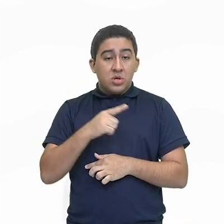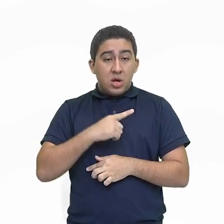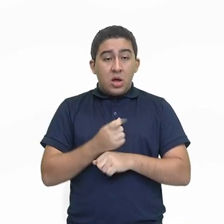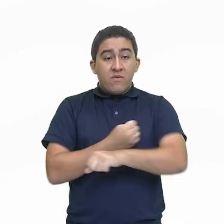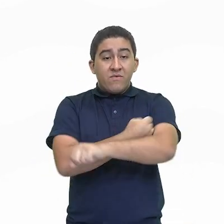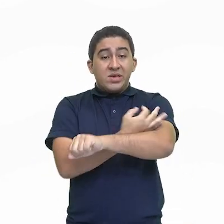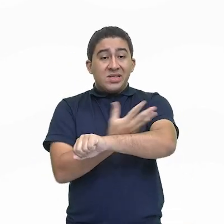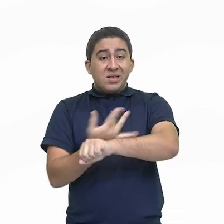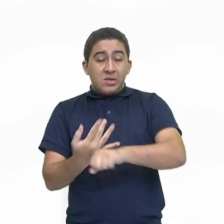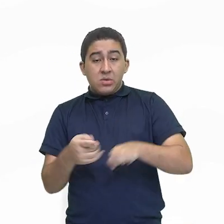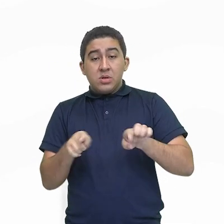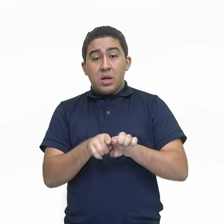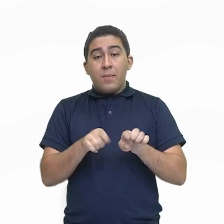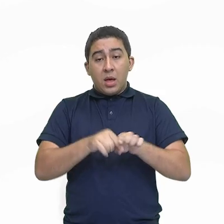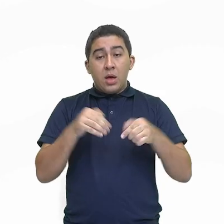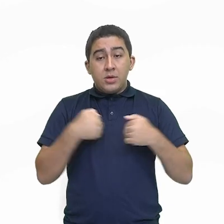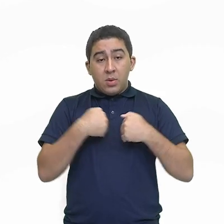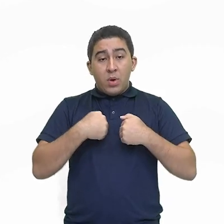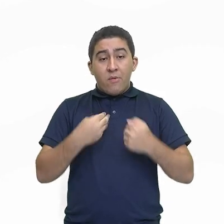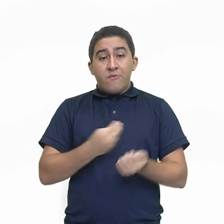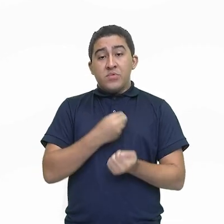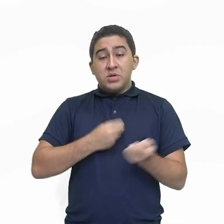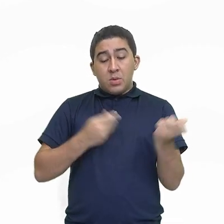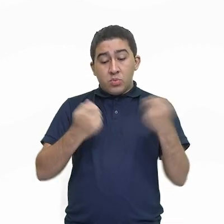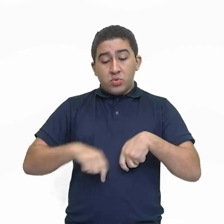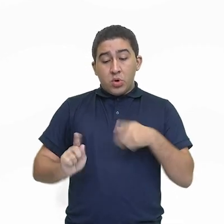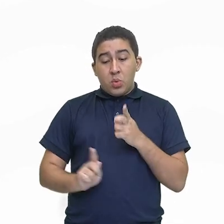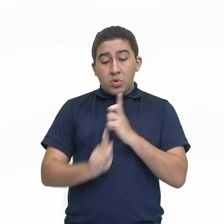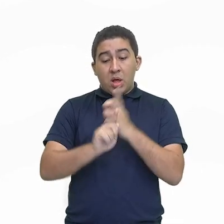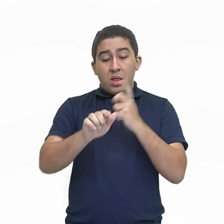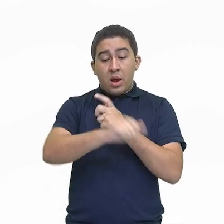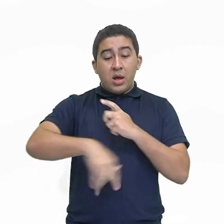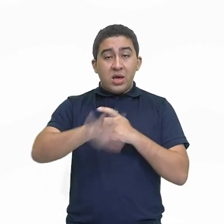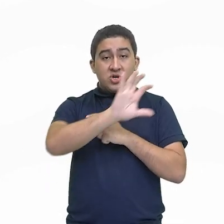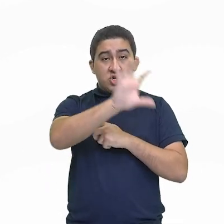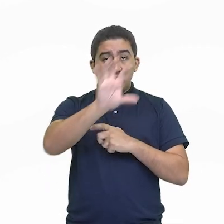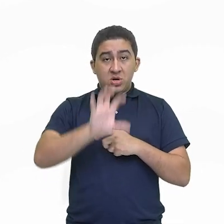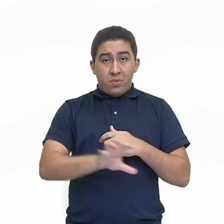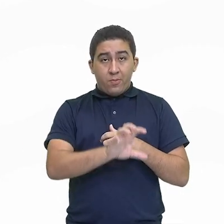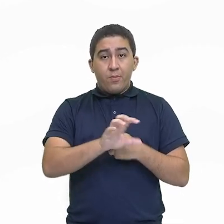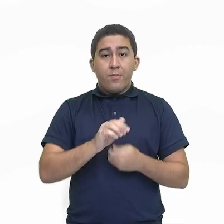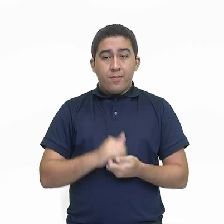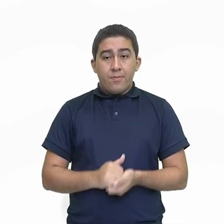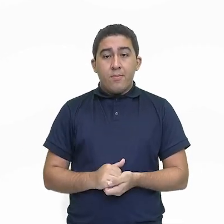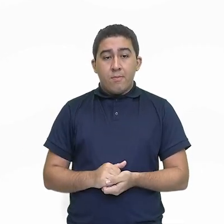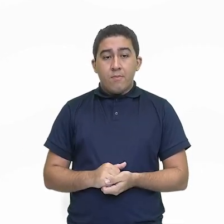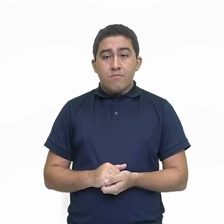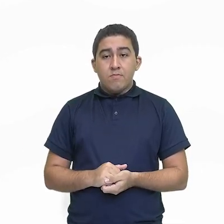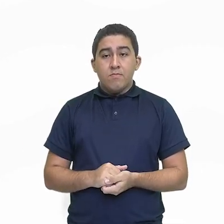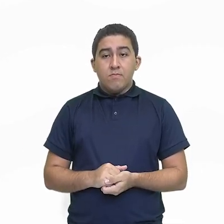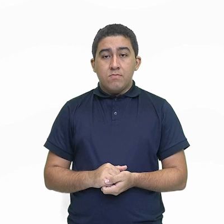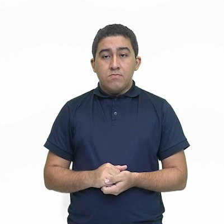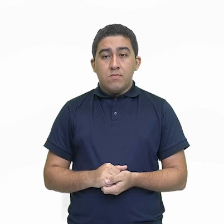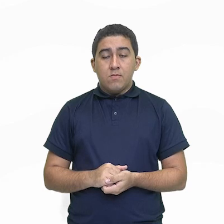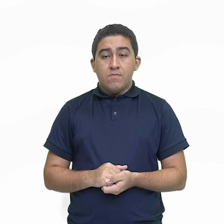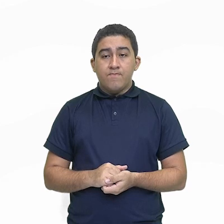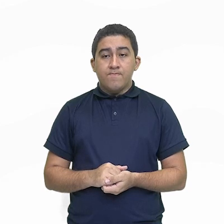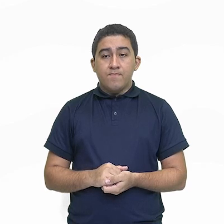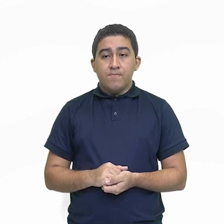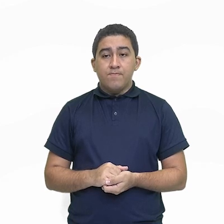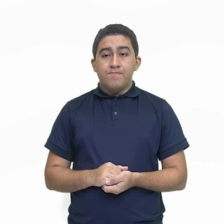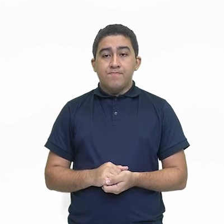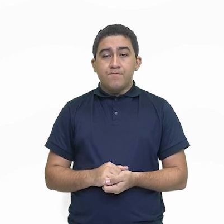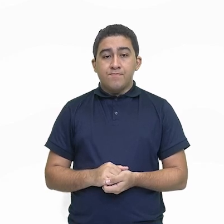vegetação e animais típicos daquele lugar, daquela paisagem, e que pode ser identificada em